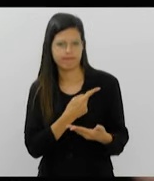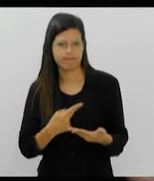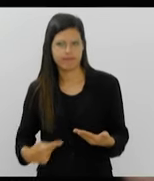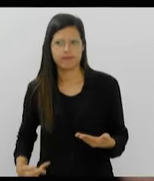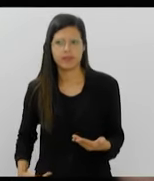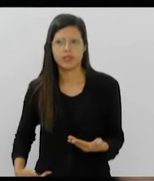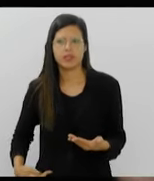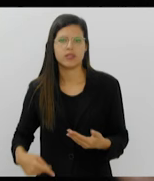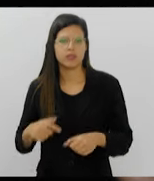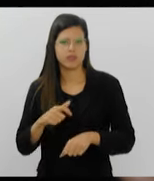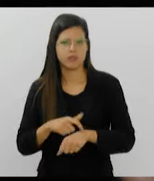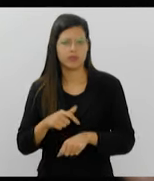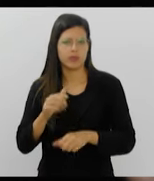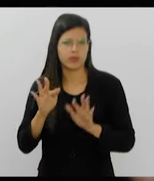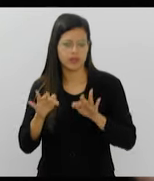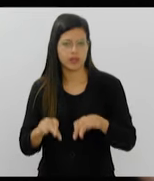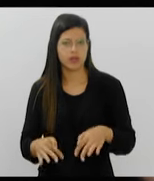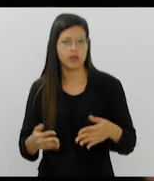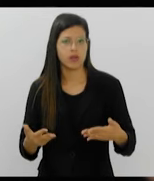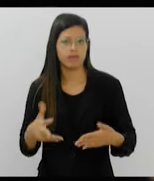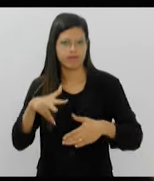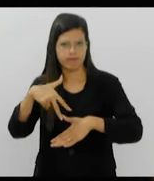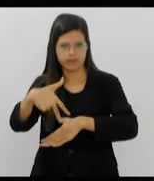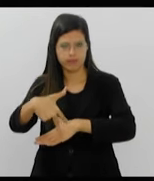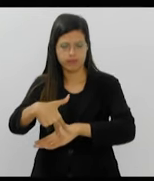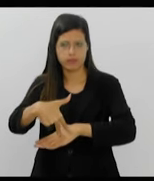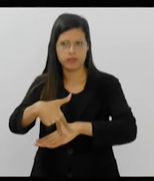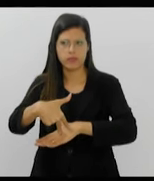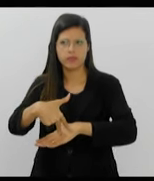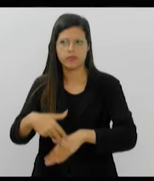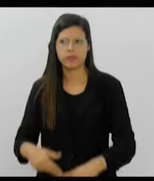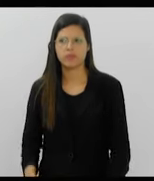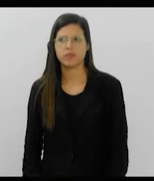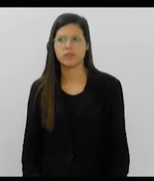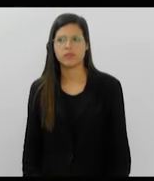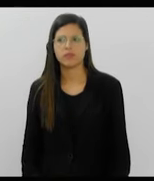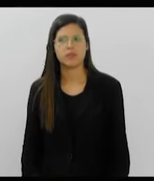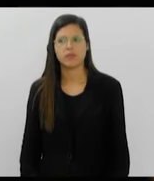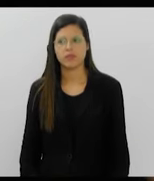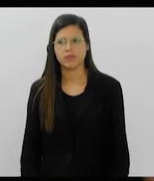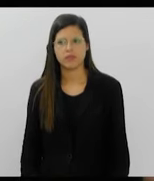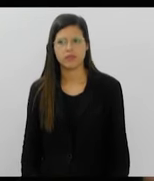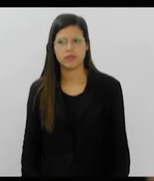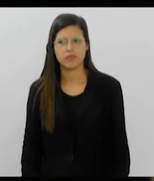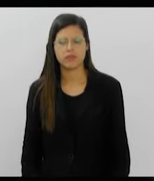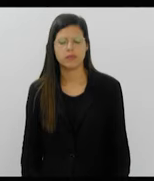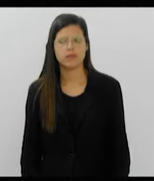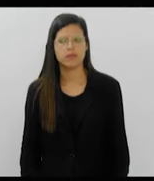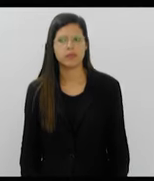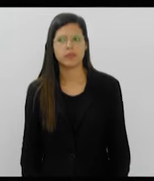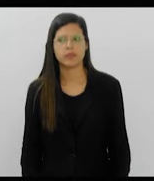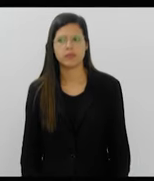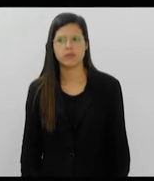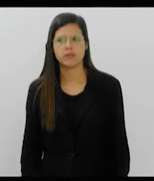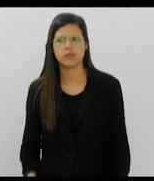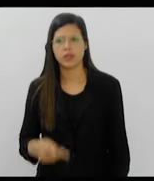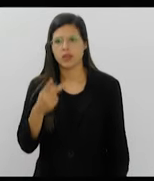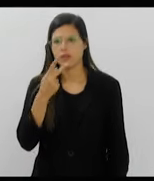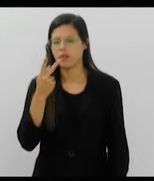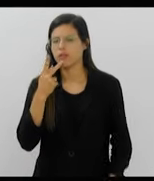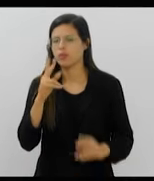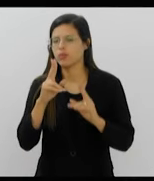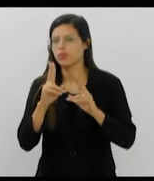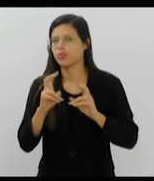no expediente final, eu venho a essa tribuna para falar a respeito de diversas